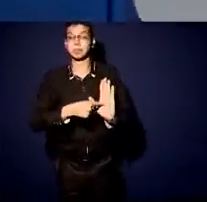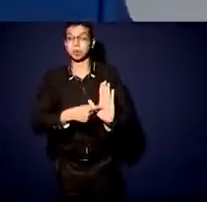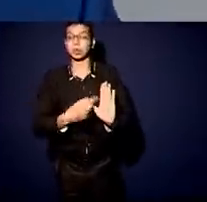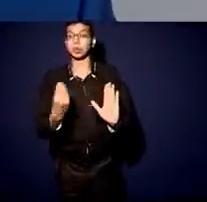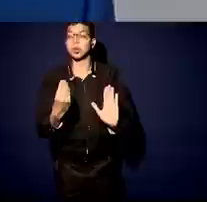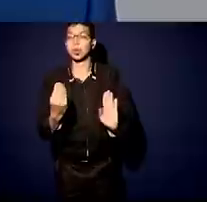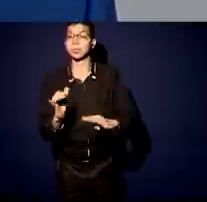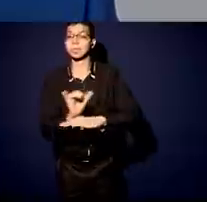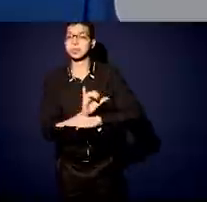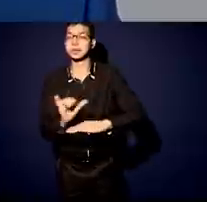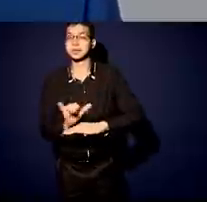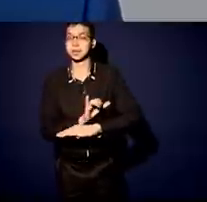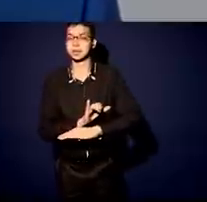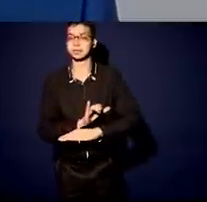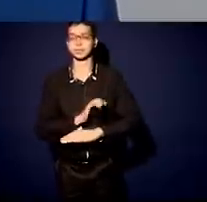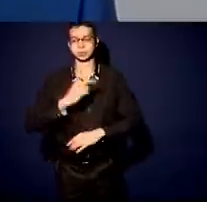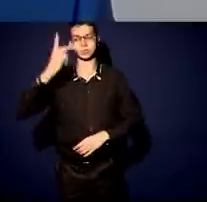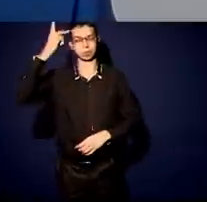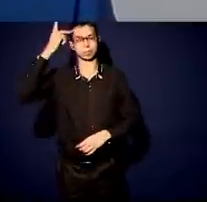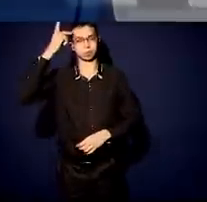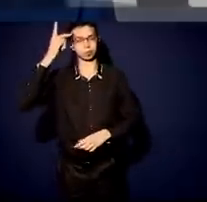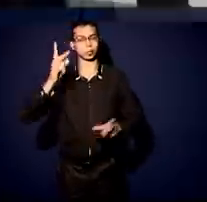Então, é nessa linha que o Estado de São Paulo vai caminhar.